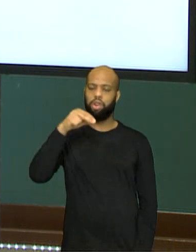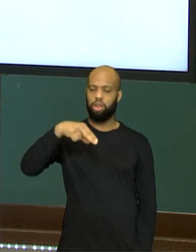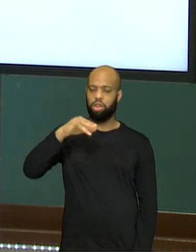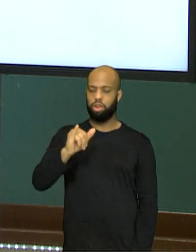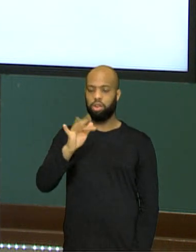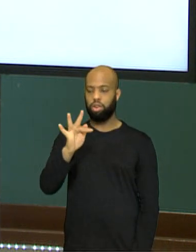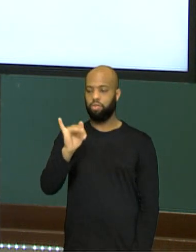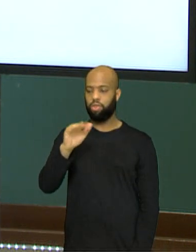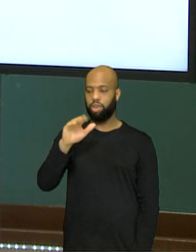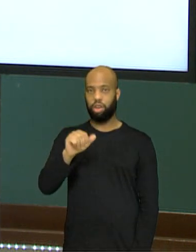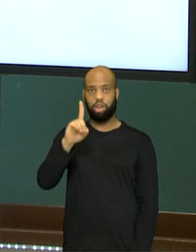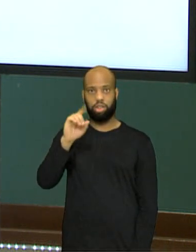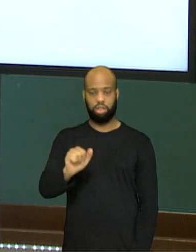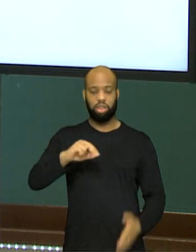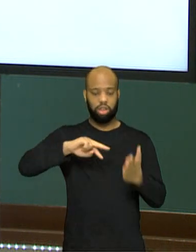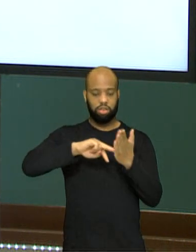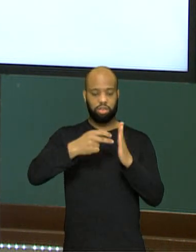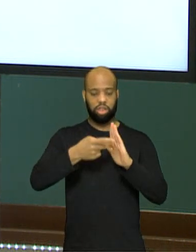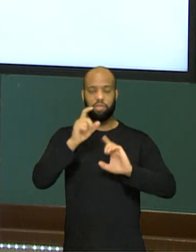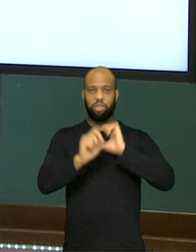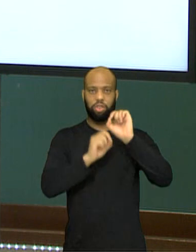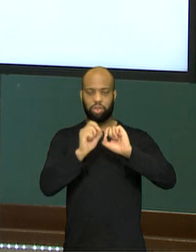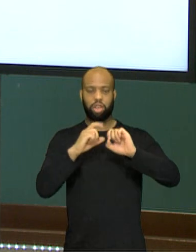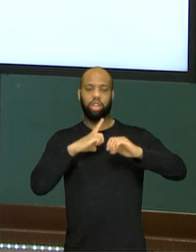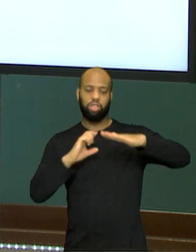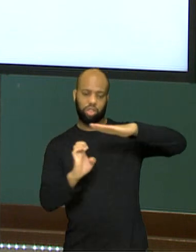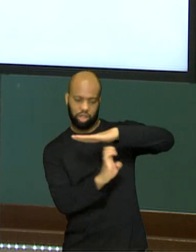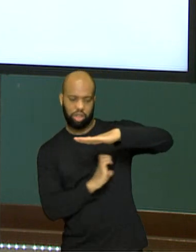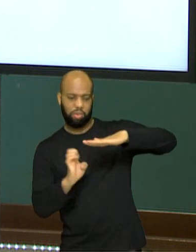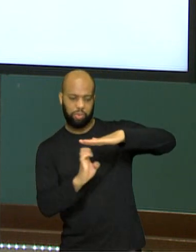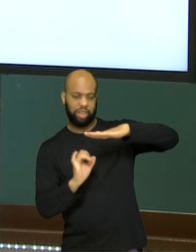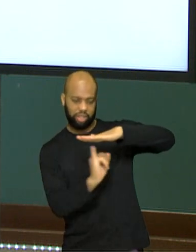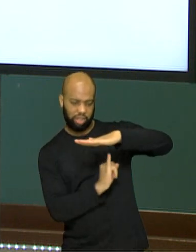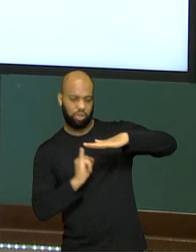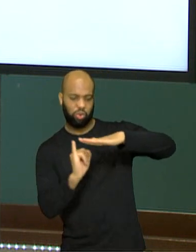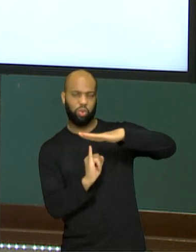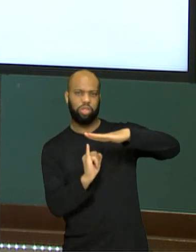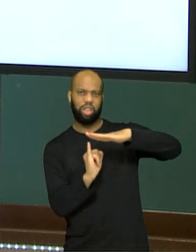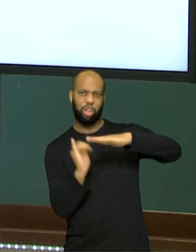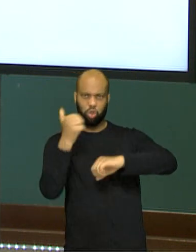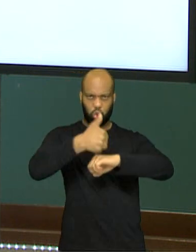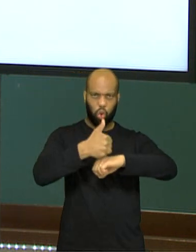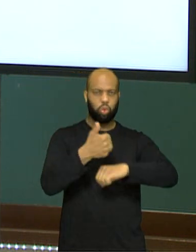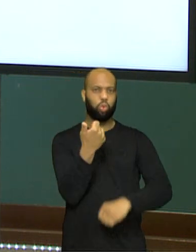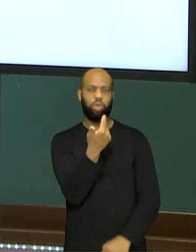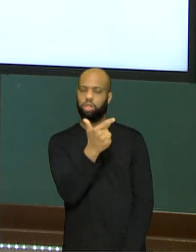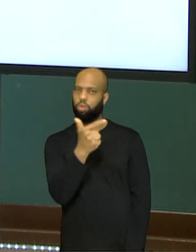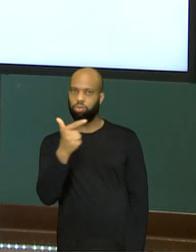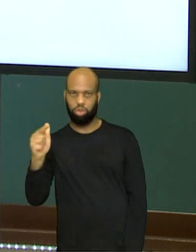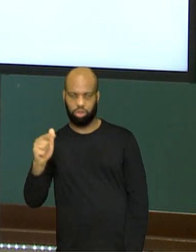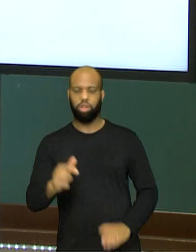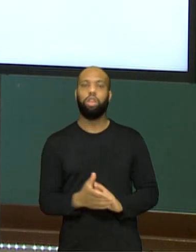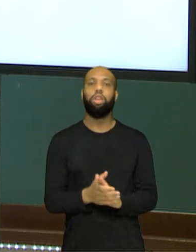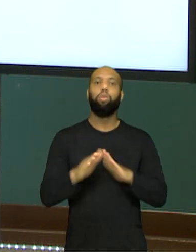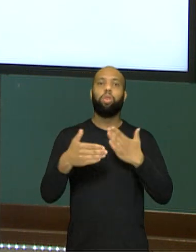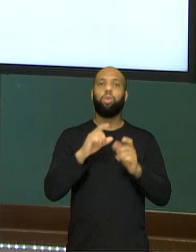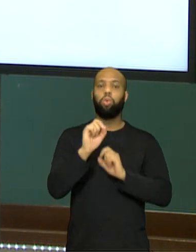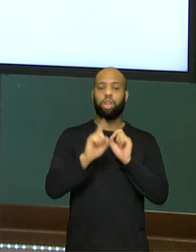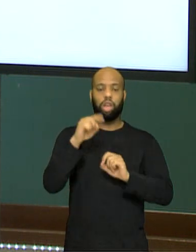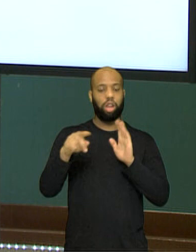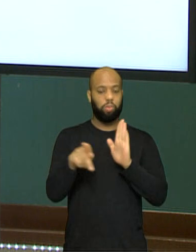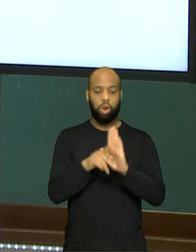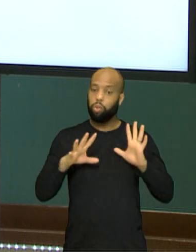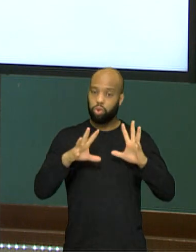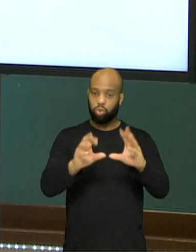isso? Que as empresas, as indústrias, não tinham um dono, né? Elas eram do